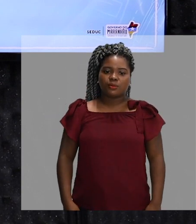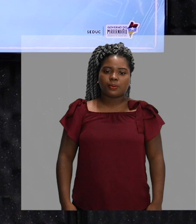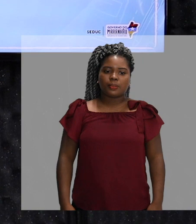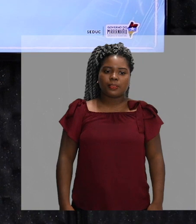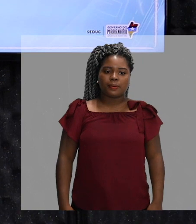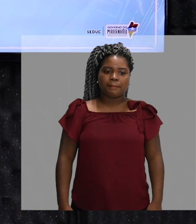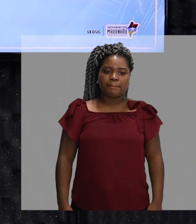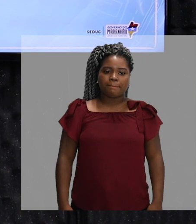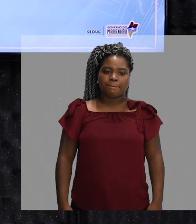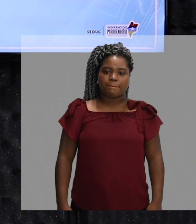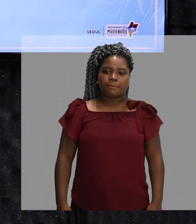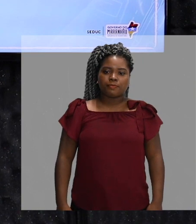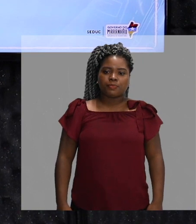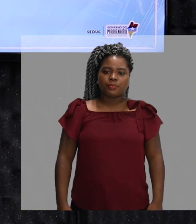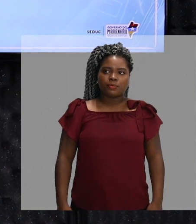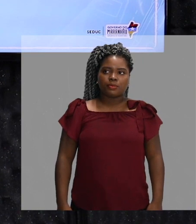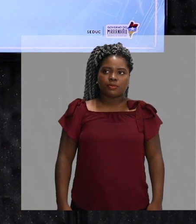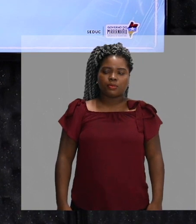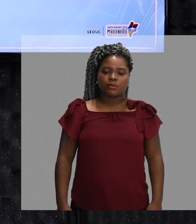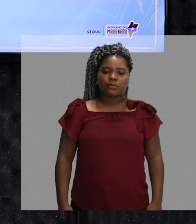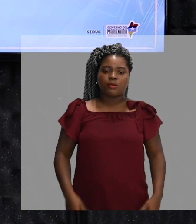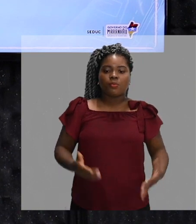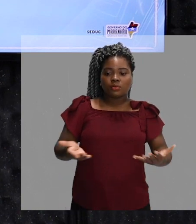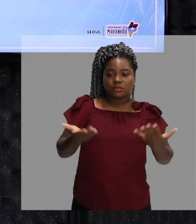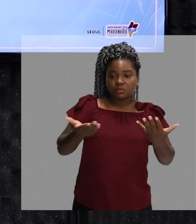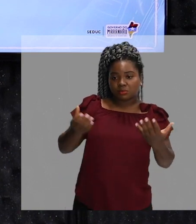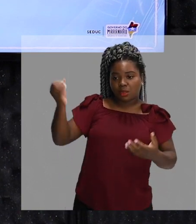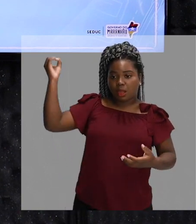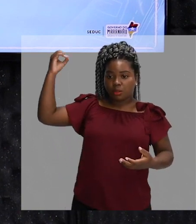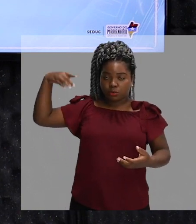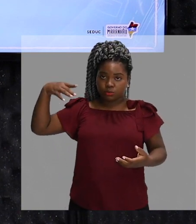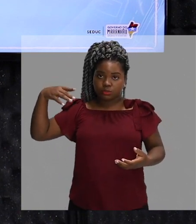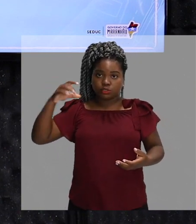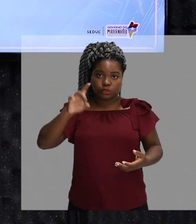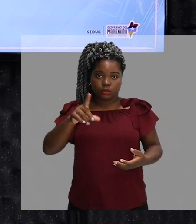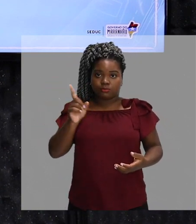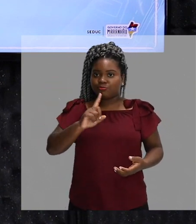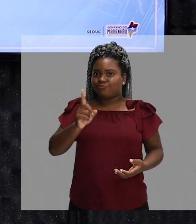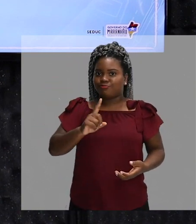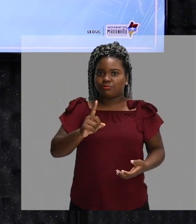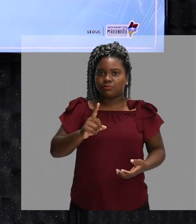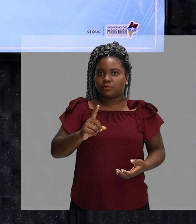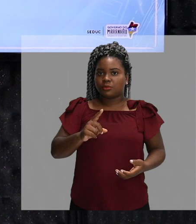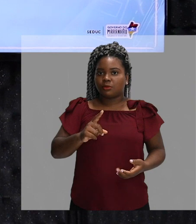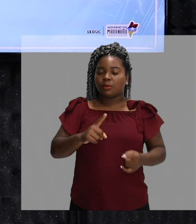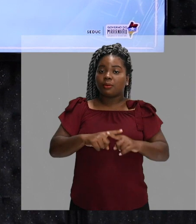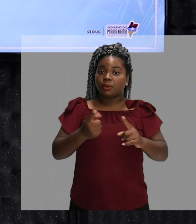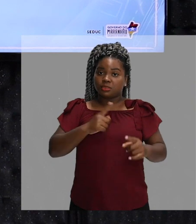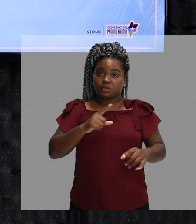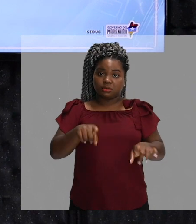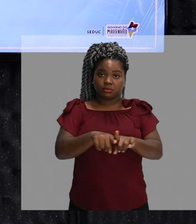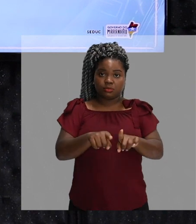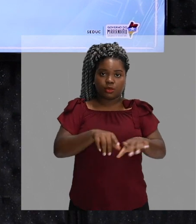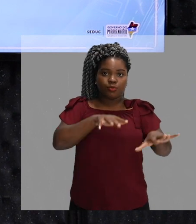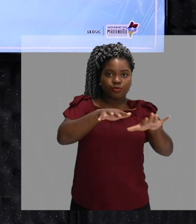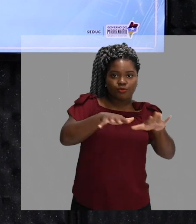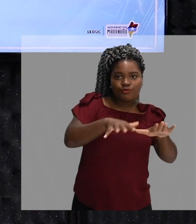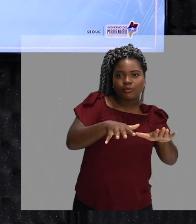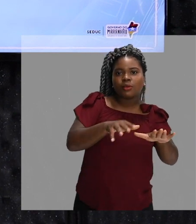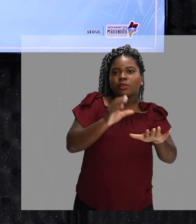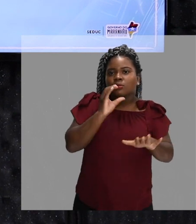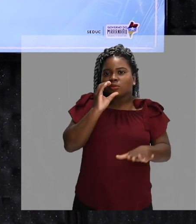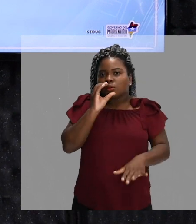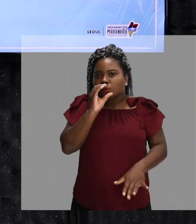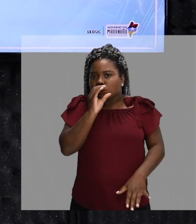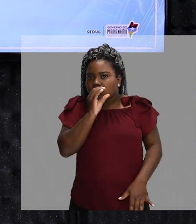Eles podem ser estimulados não só pela luz, mas pelo calor, pela umidade, pelo movimento. Então, são